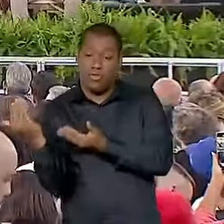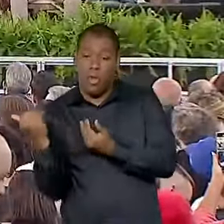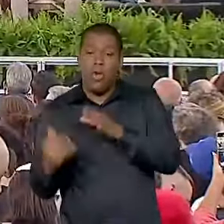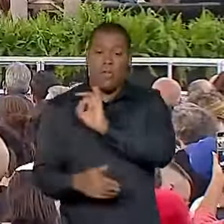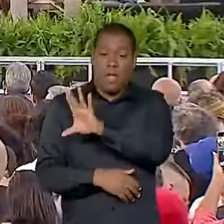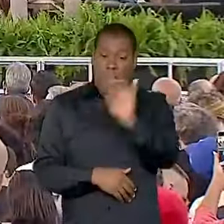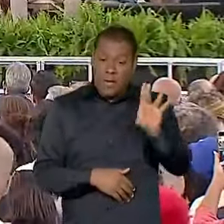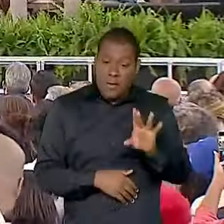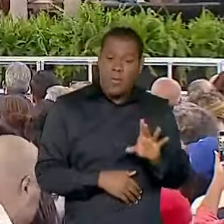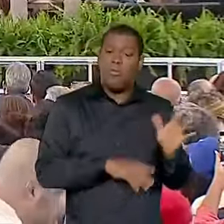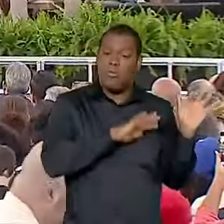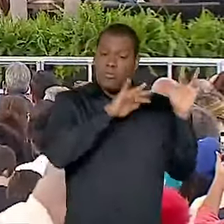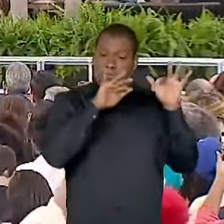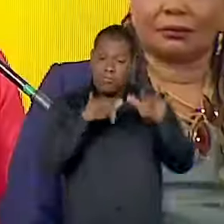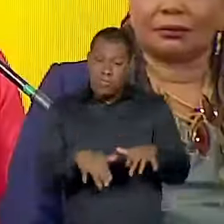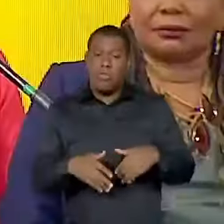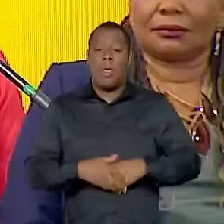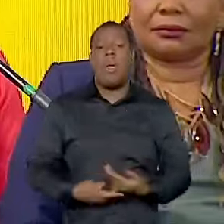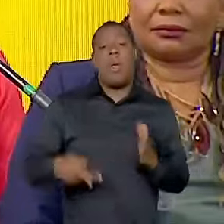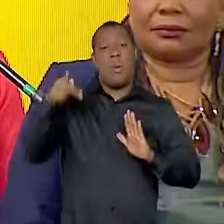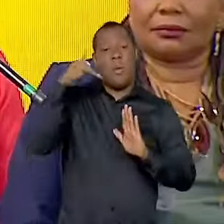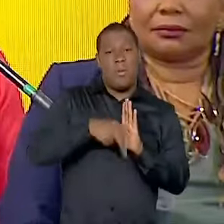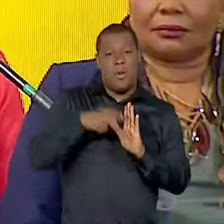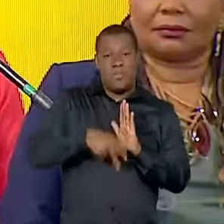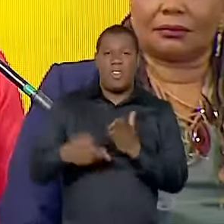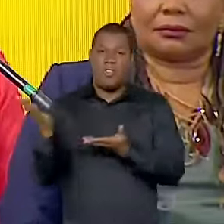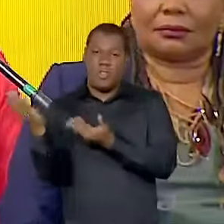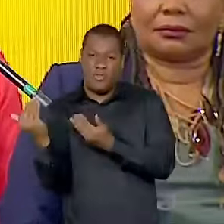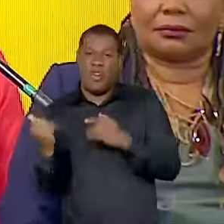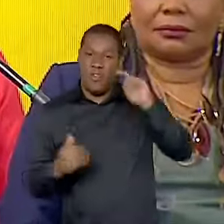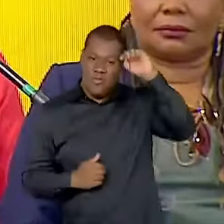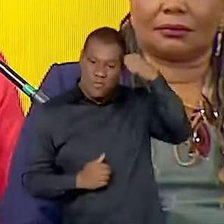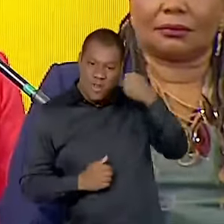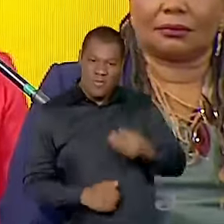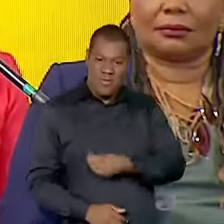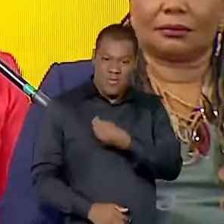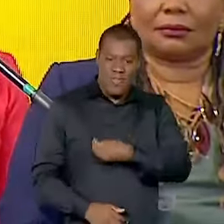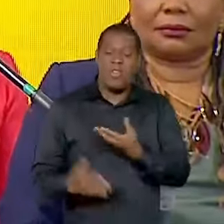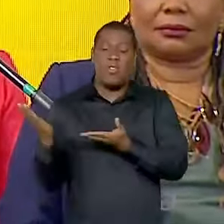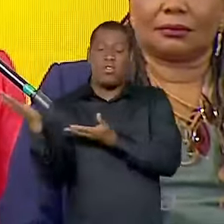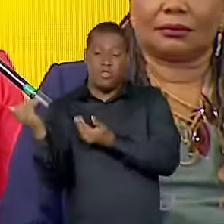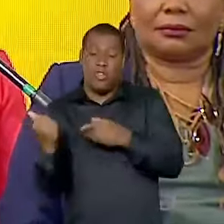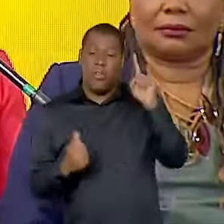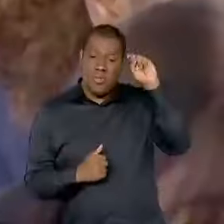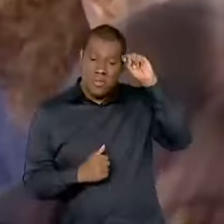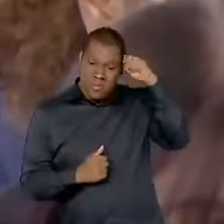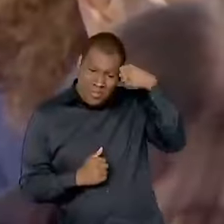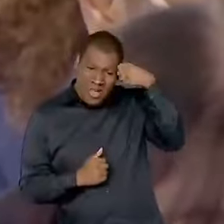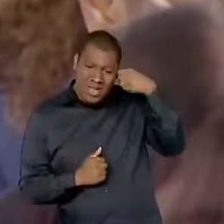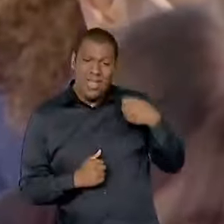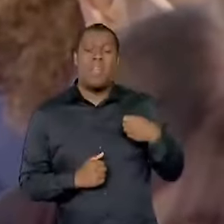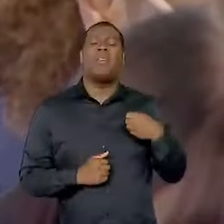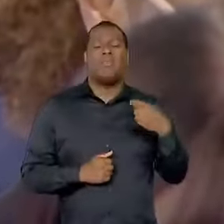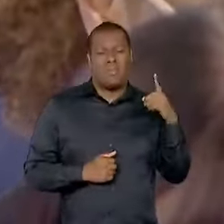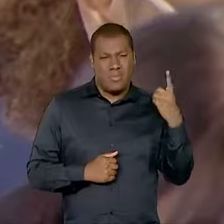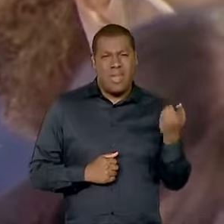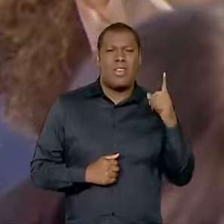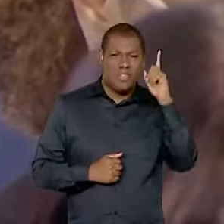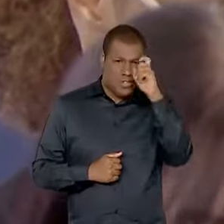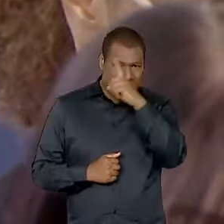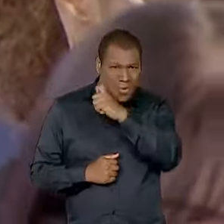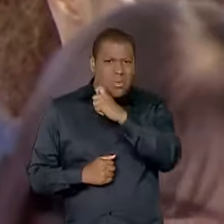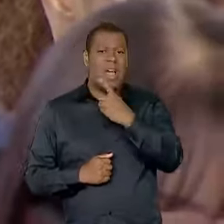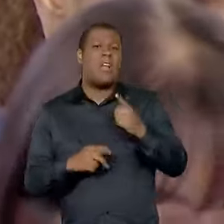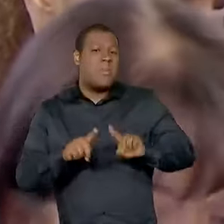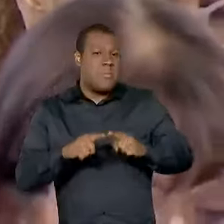que chegou aqui para o lançamento do Plano Juventude Negra Viva. Jovem negro que sabe como é difícil carregar a dor da nossa cor,